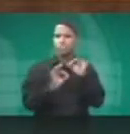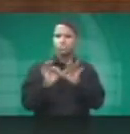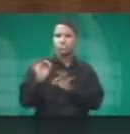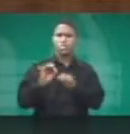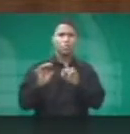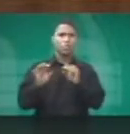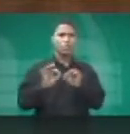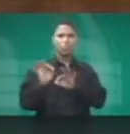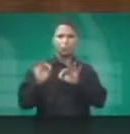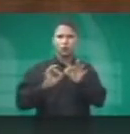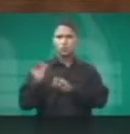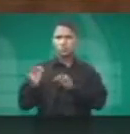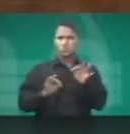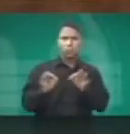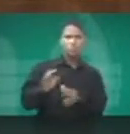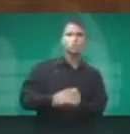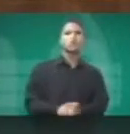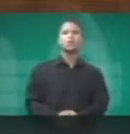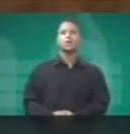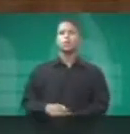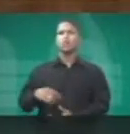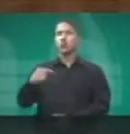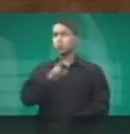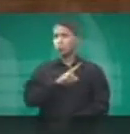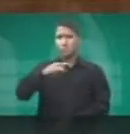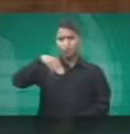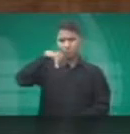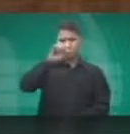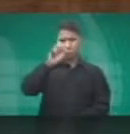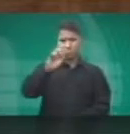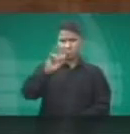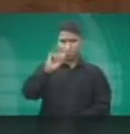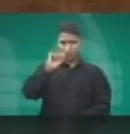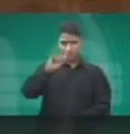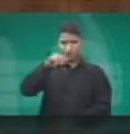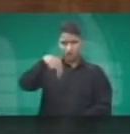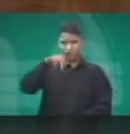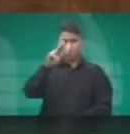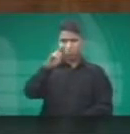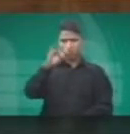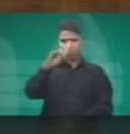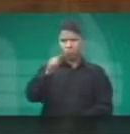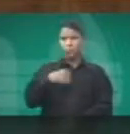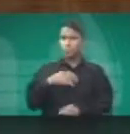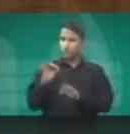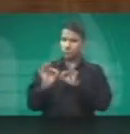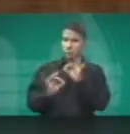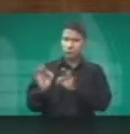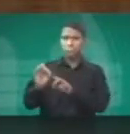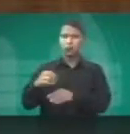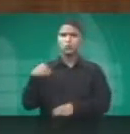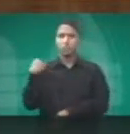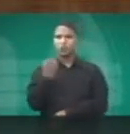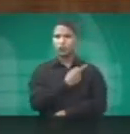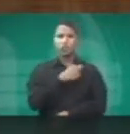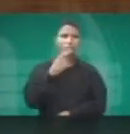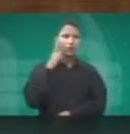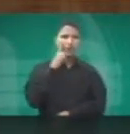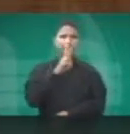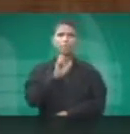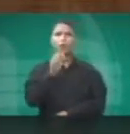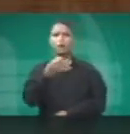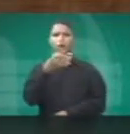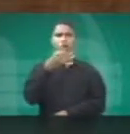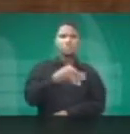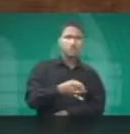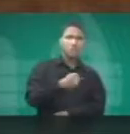da explanação do presidente da Agespisa, Antônio Almeida Filho, sobre o novo projeto de subdelegações e sobre a